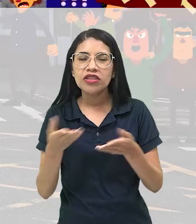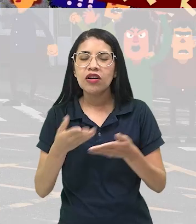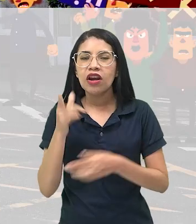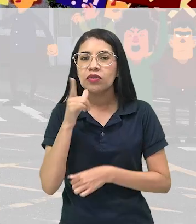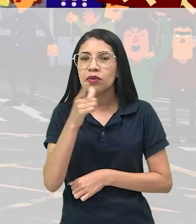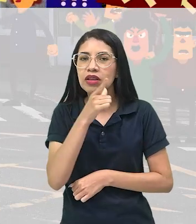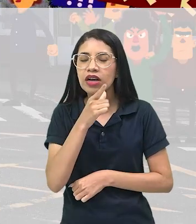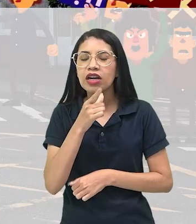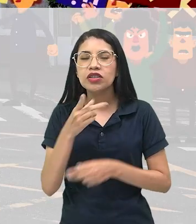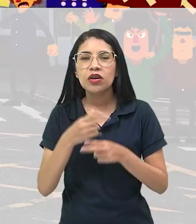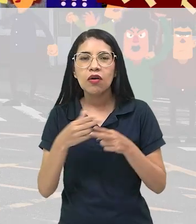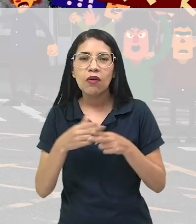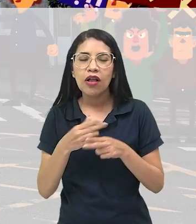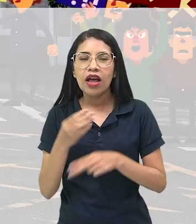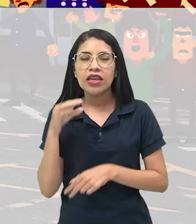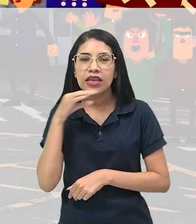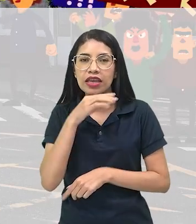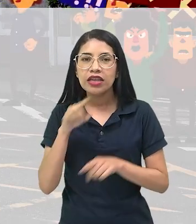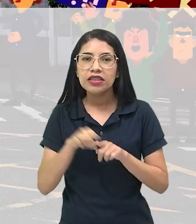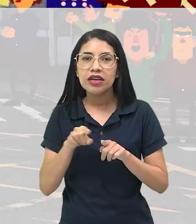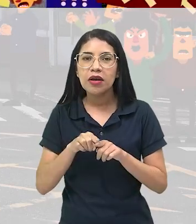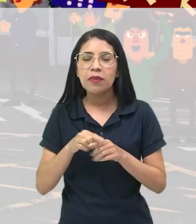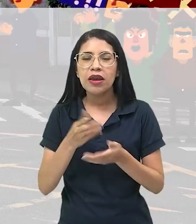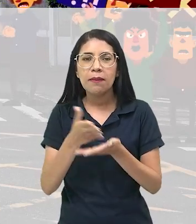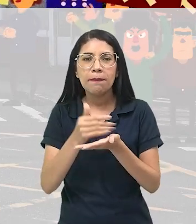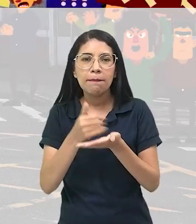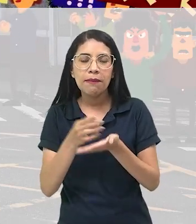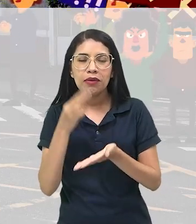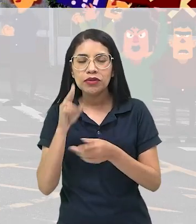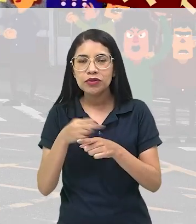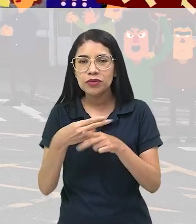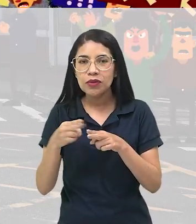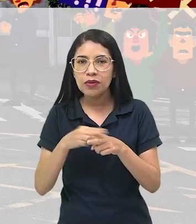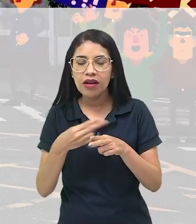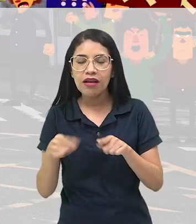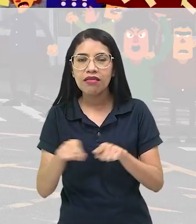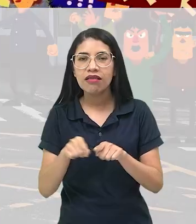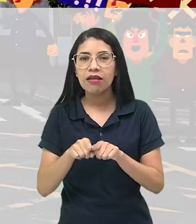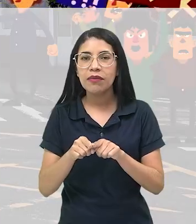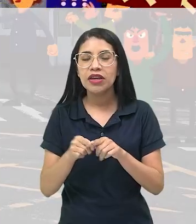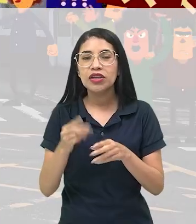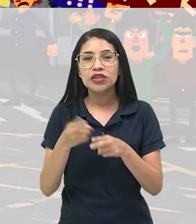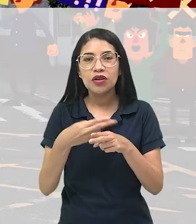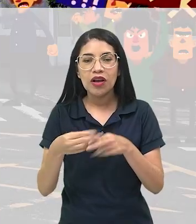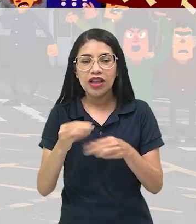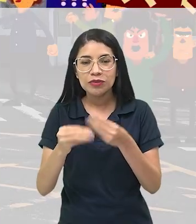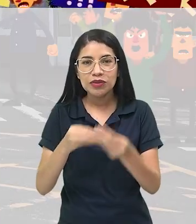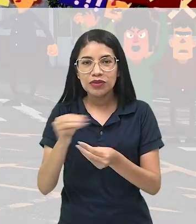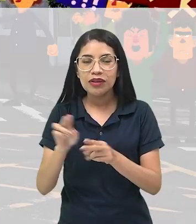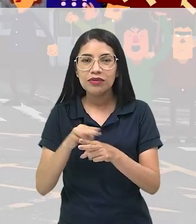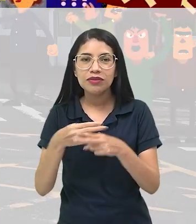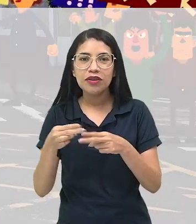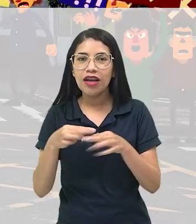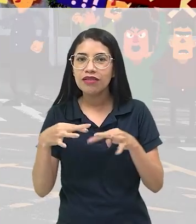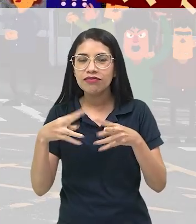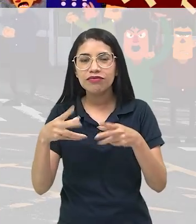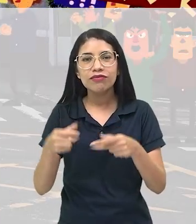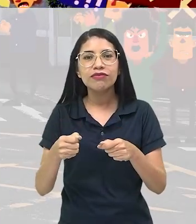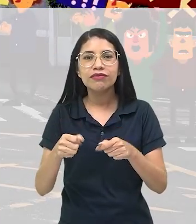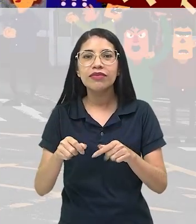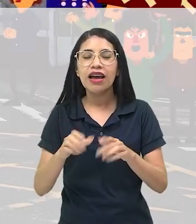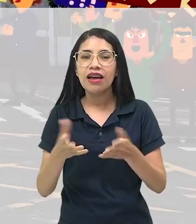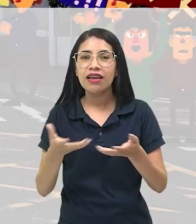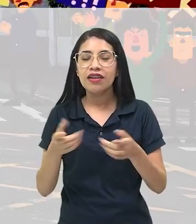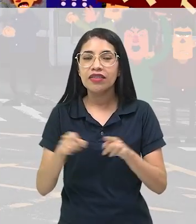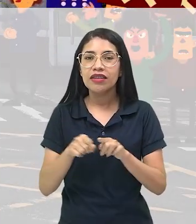merenda, chocolate quente, chocolate em pó, bolo de chocolate, chocolate no chocolate. Eu quero é tudo, Eu